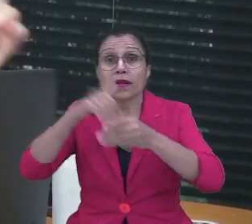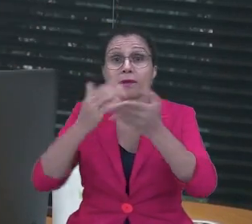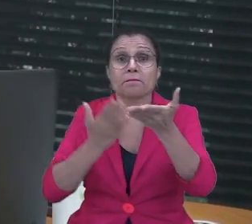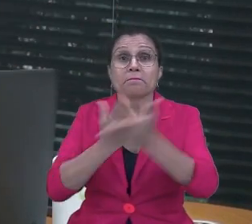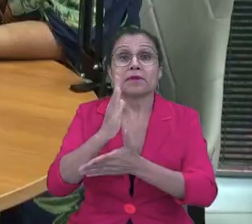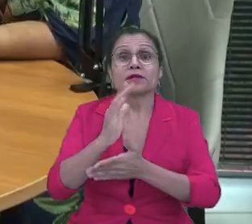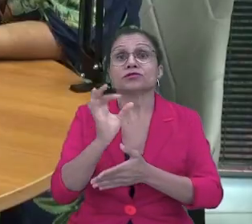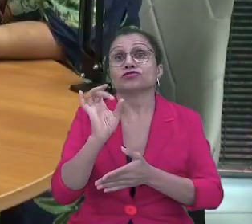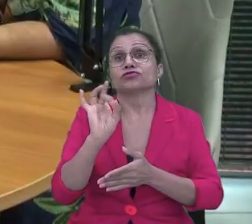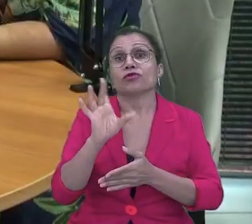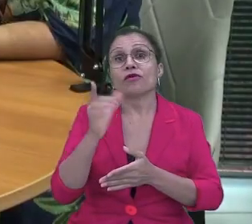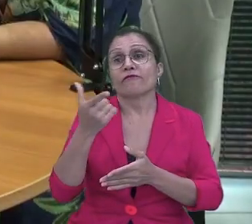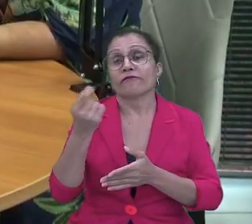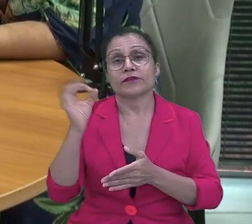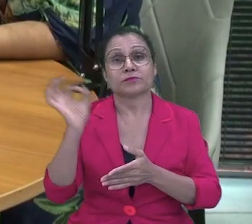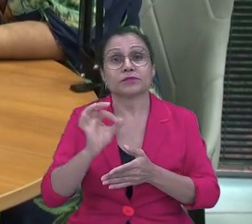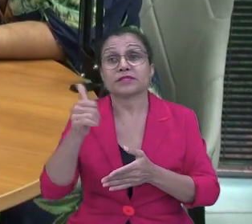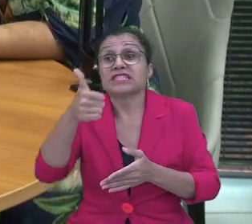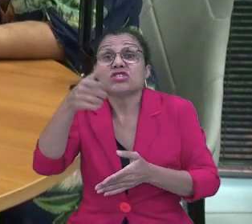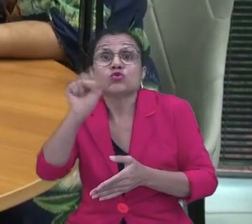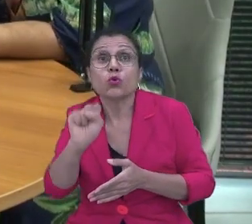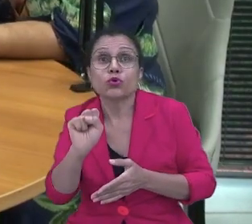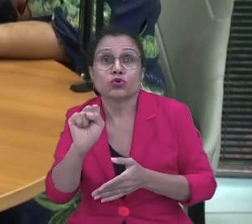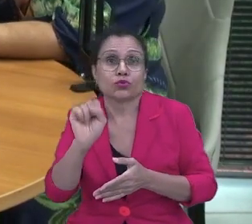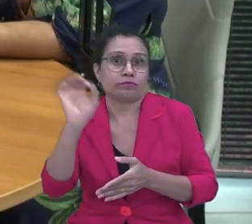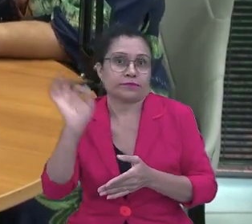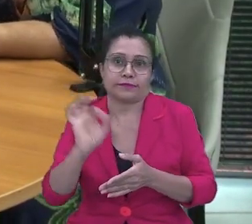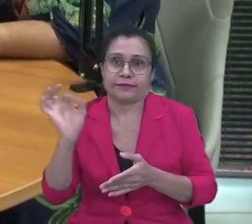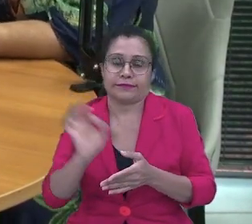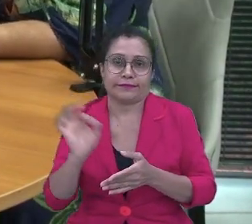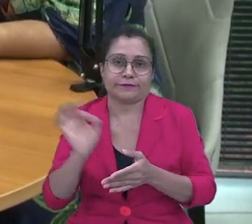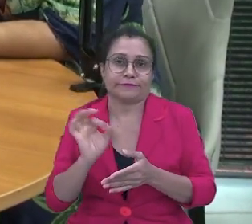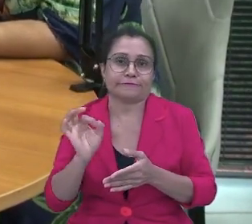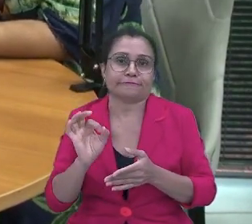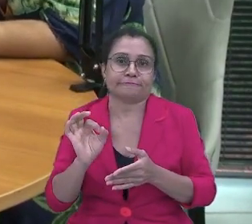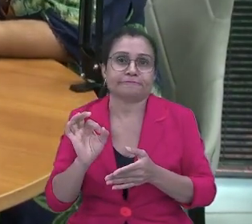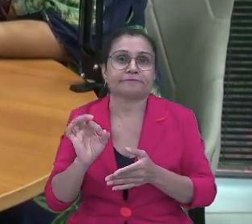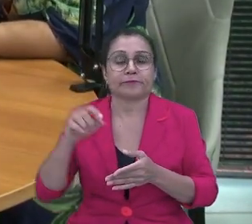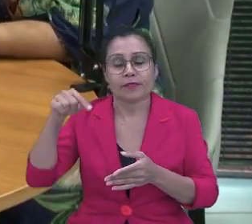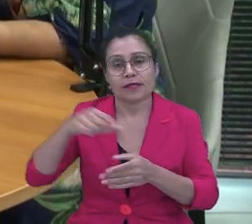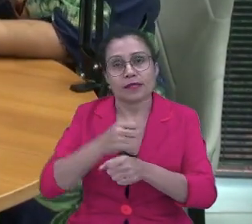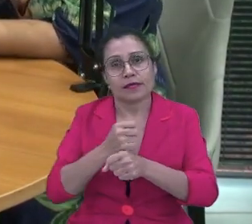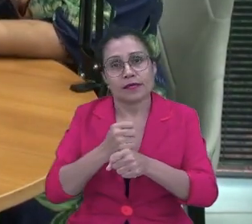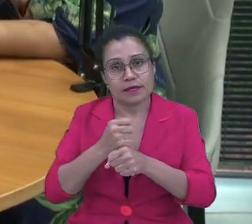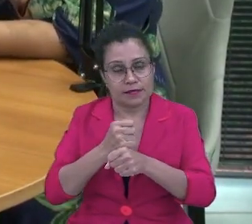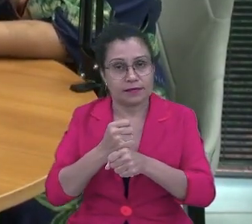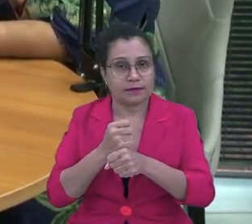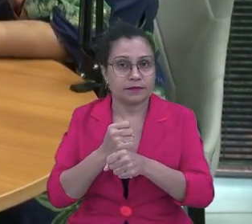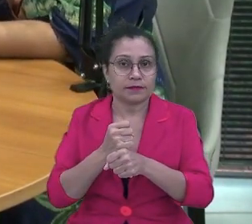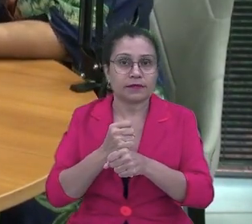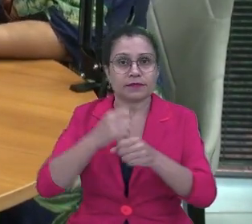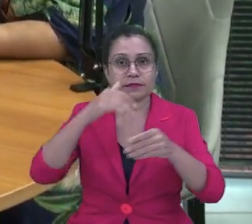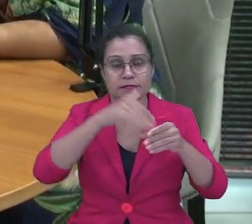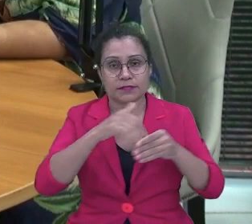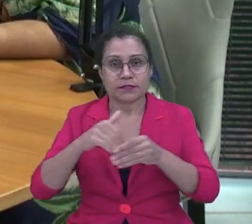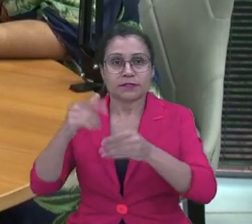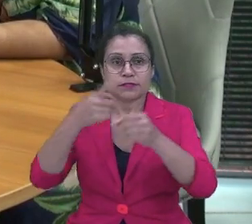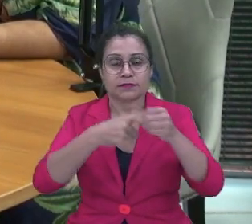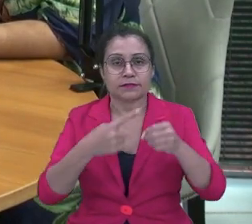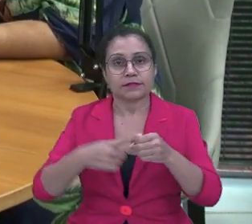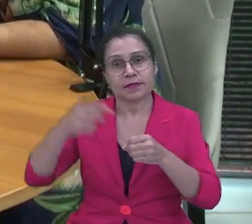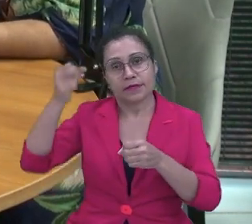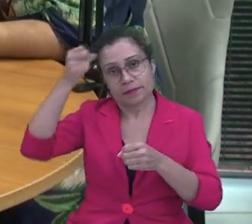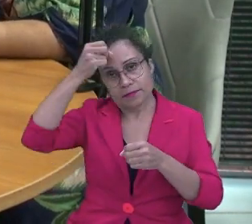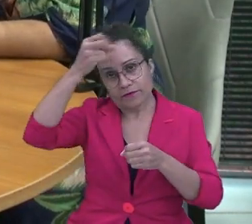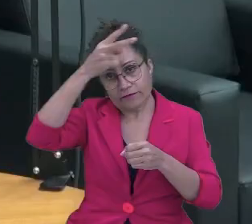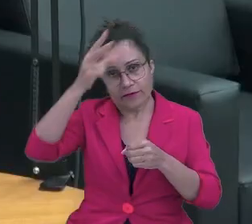de 20%, 18%. Isso, para as eleições, né? Esse ano. Isso, vamos ver esse ano. Isso, esse ano eleições municipais, né?